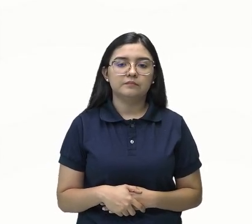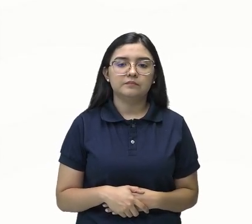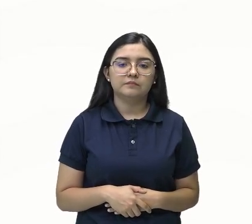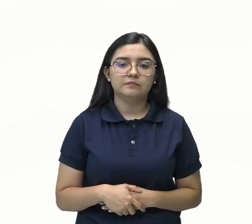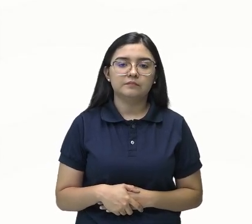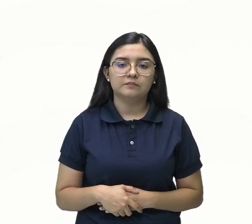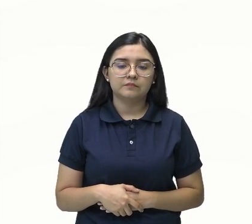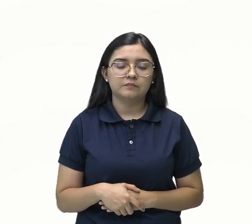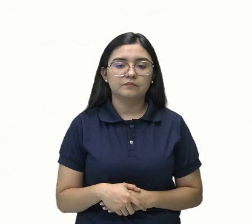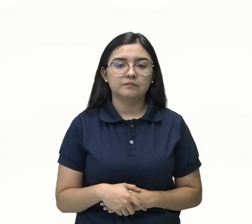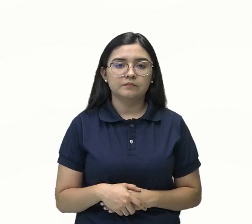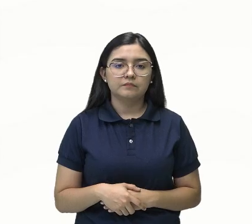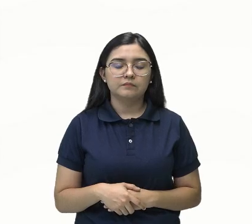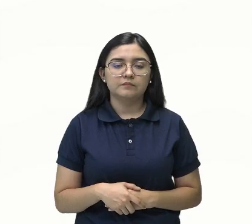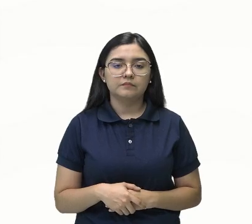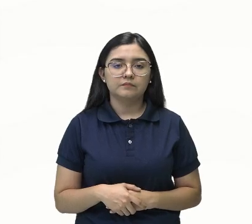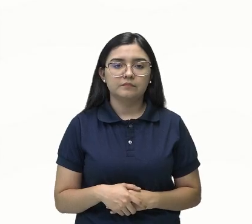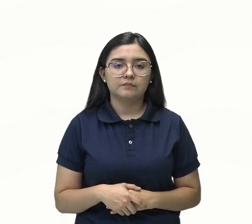2,52.